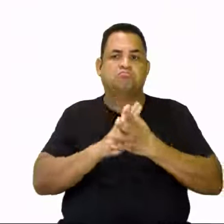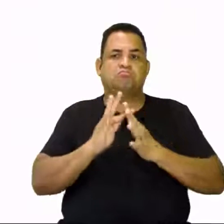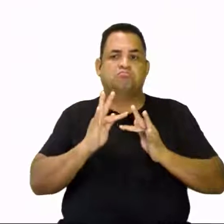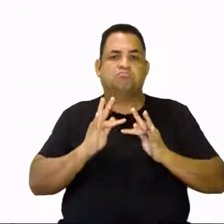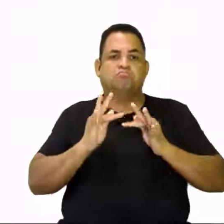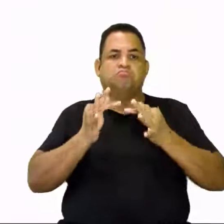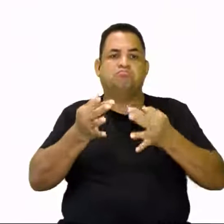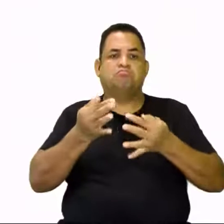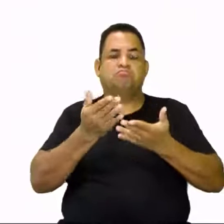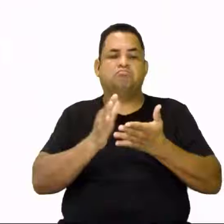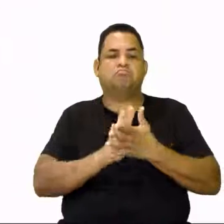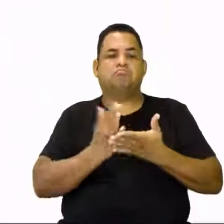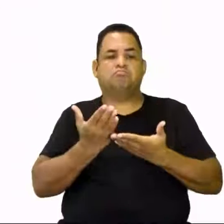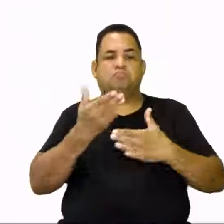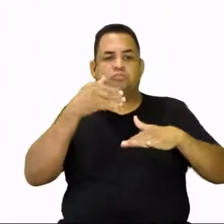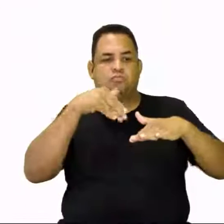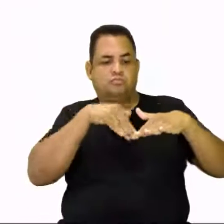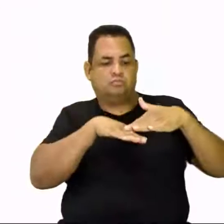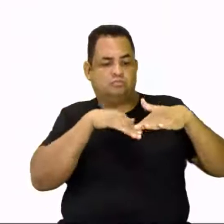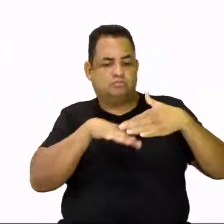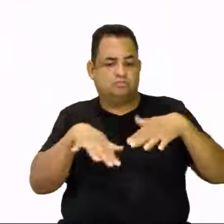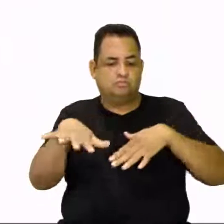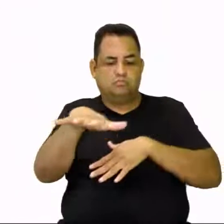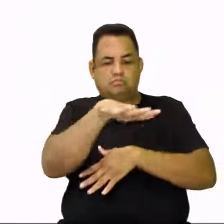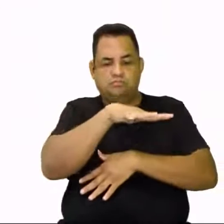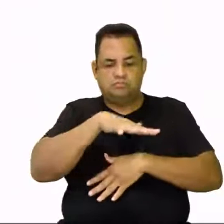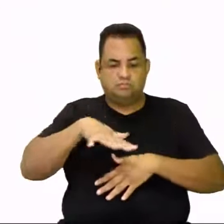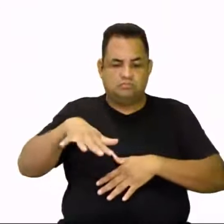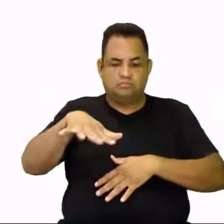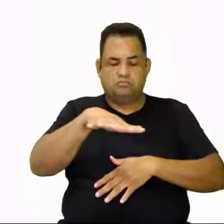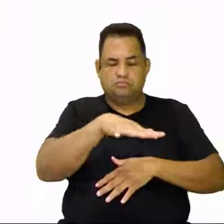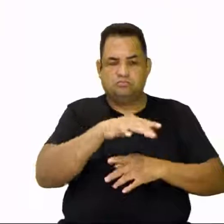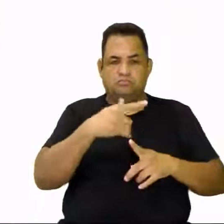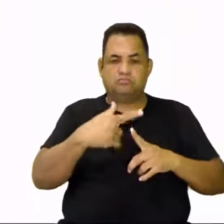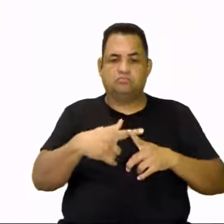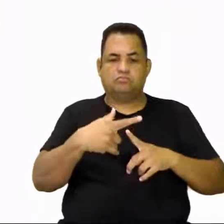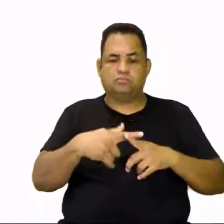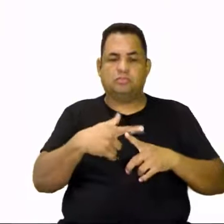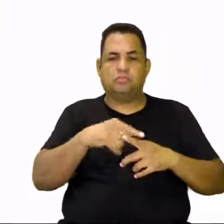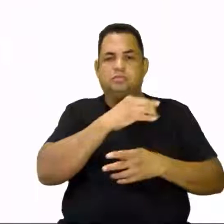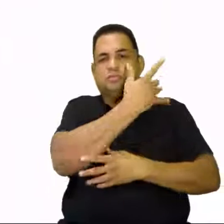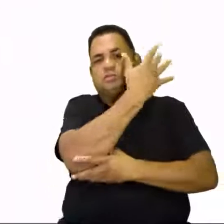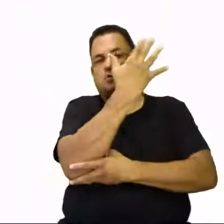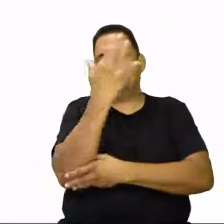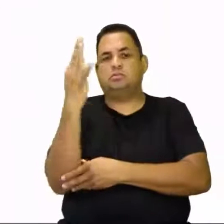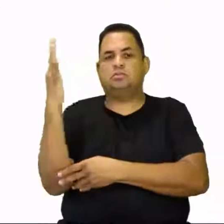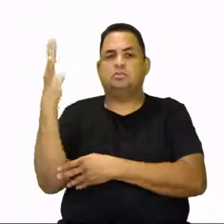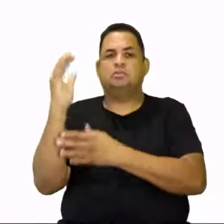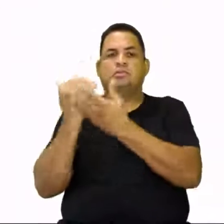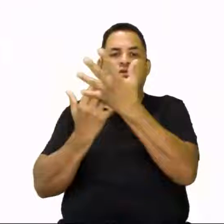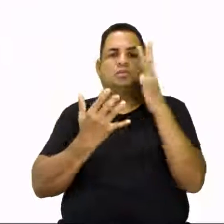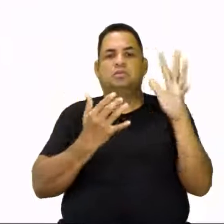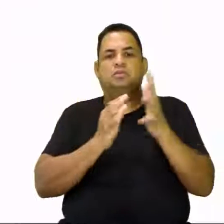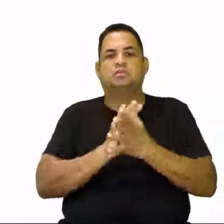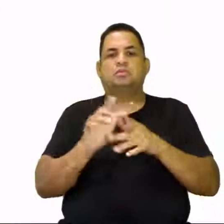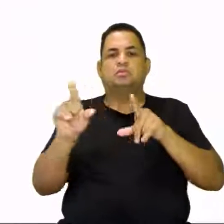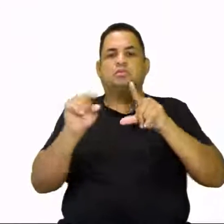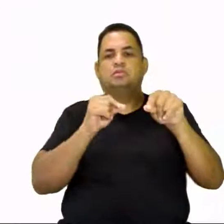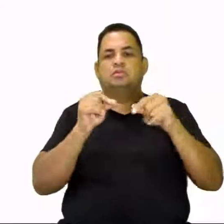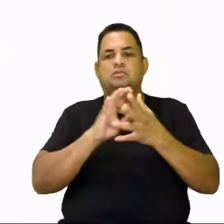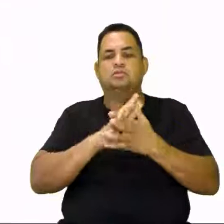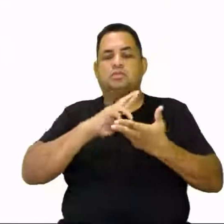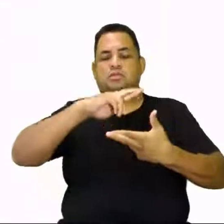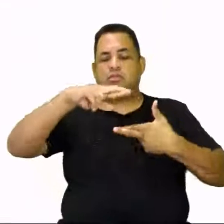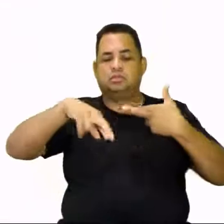de um destino final adequado em termos ambientais. Uma das alternativas tem sido a